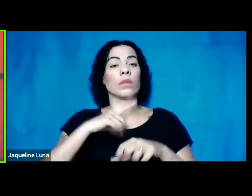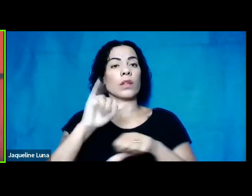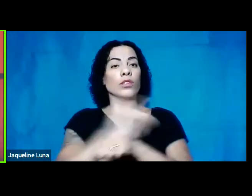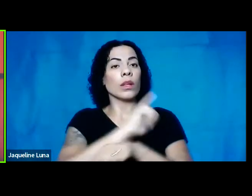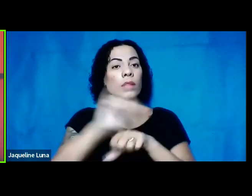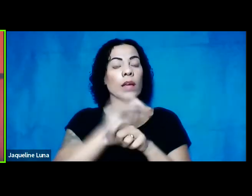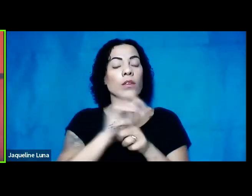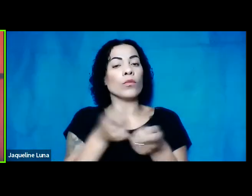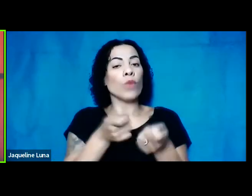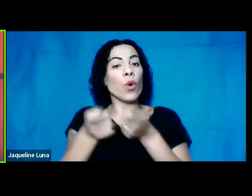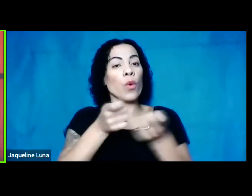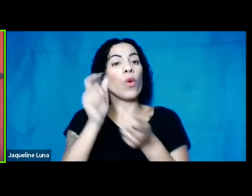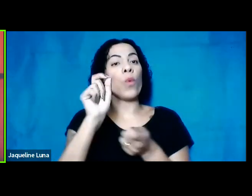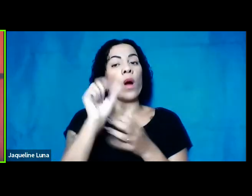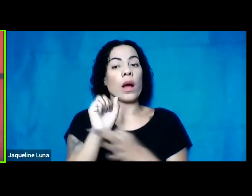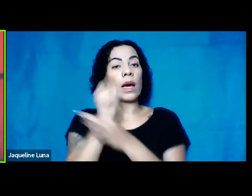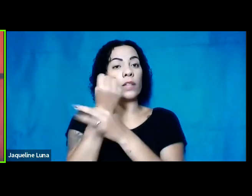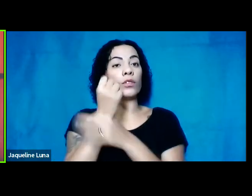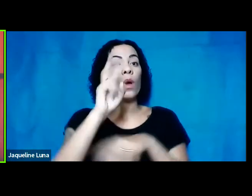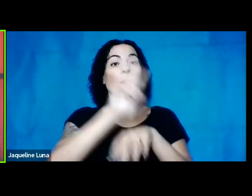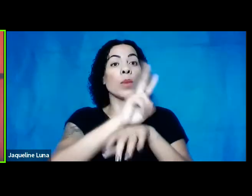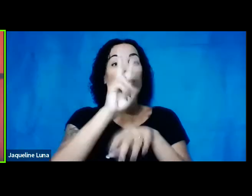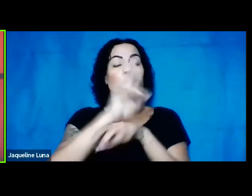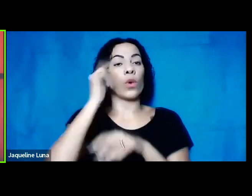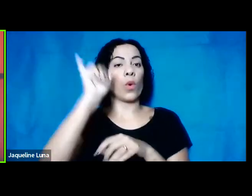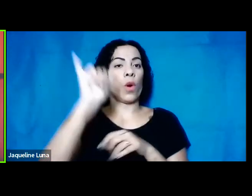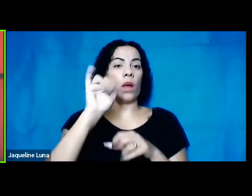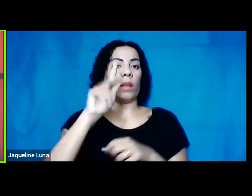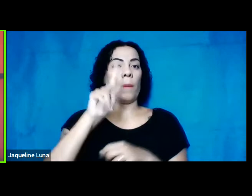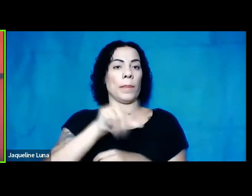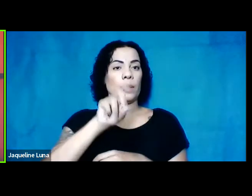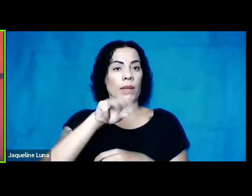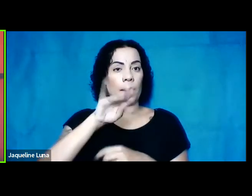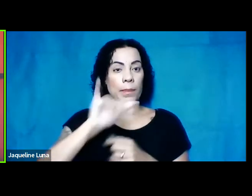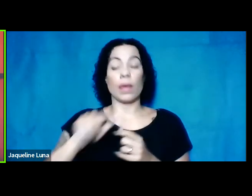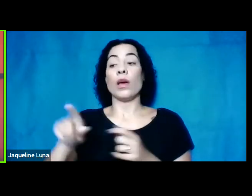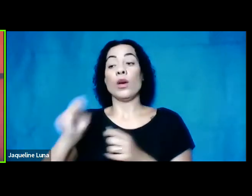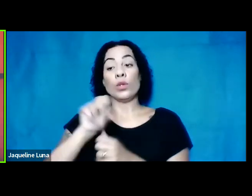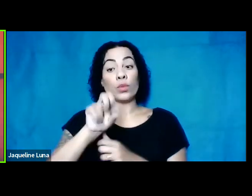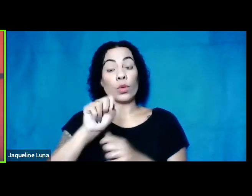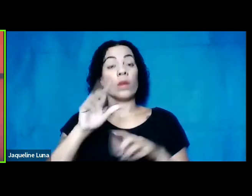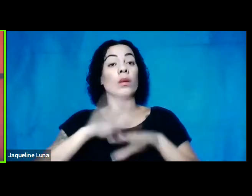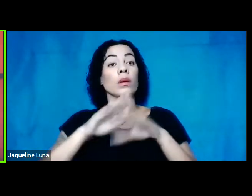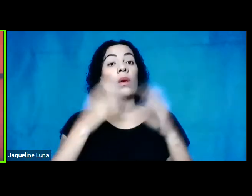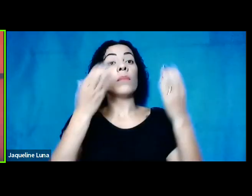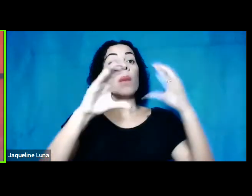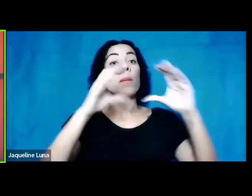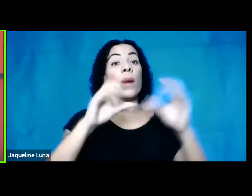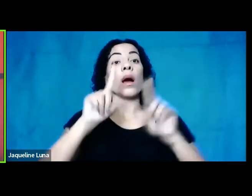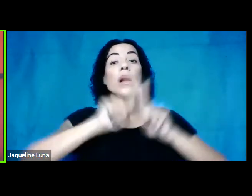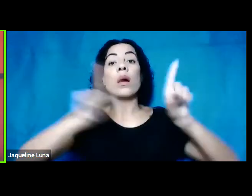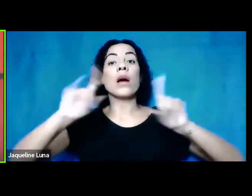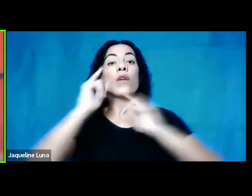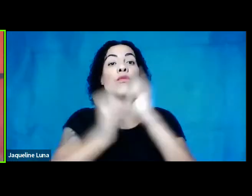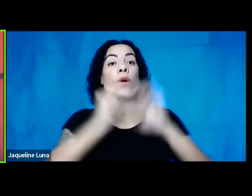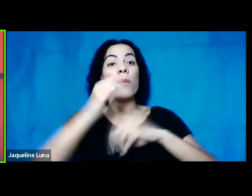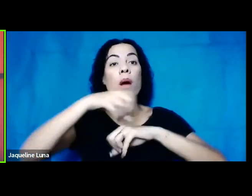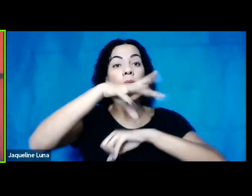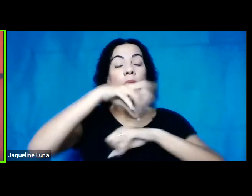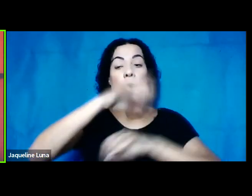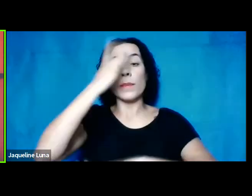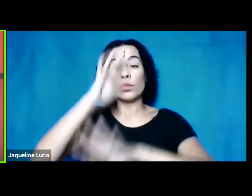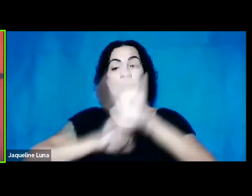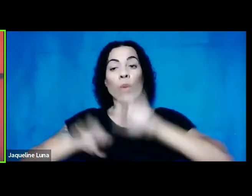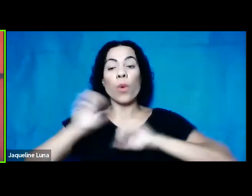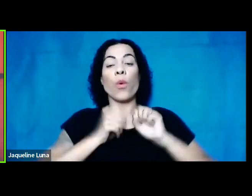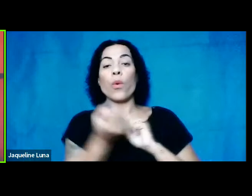né, para garantir a proteção contra a pandemia, é no SUS que se produzem as informações, inclusive os dados mais básicos sobre o número de contaminados, de infectados,